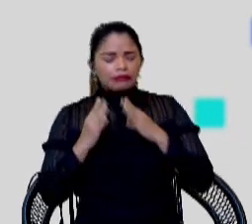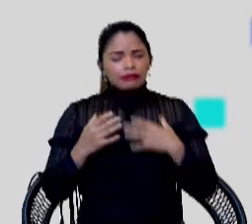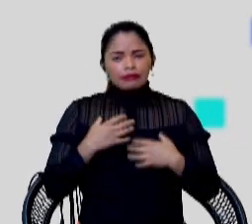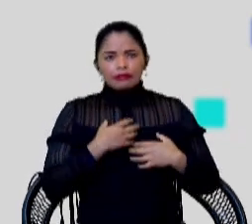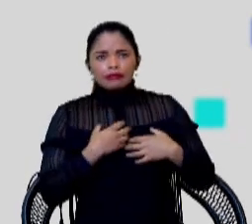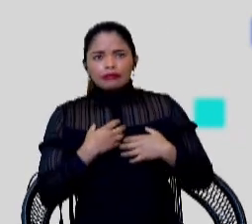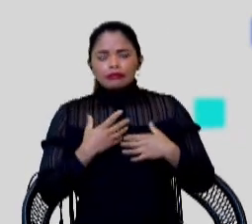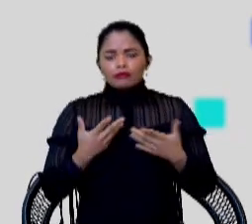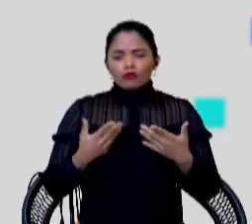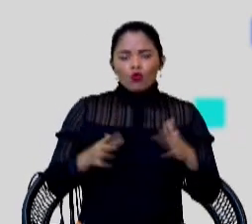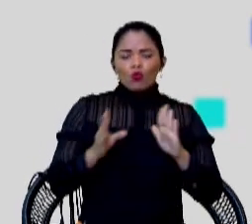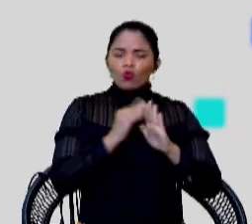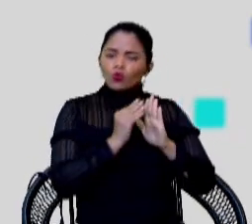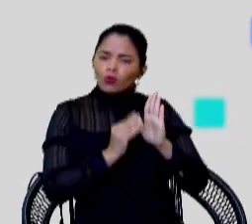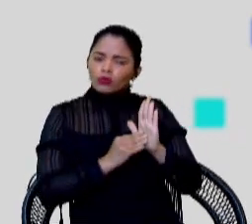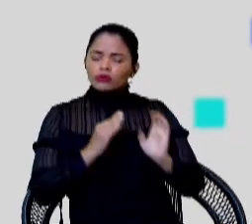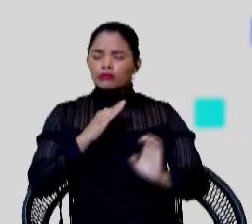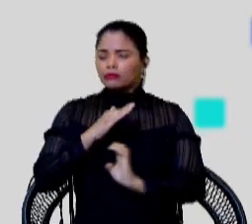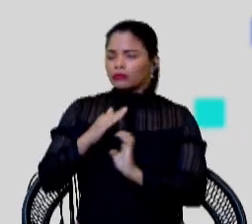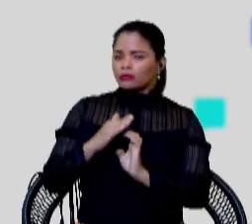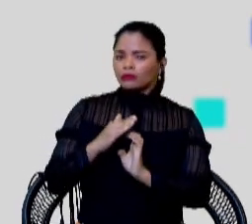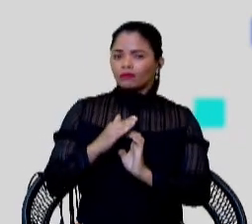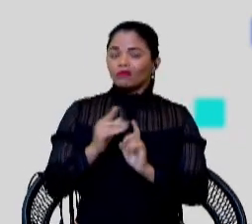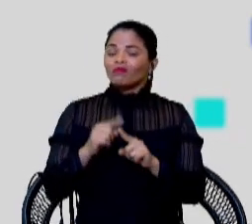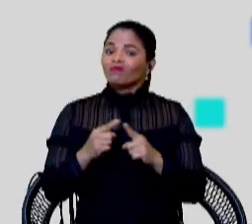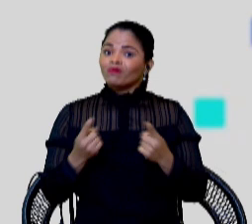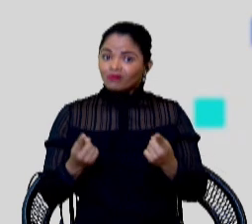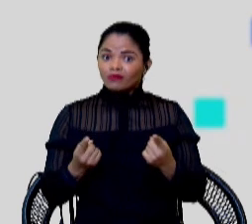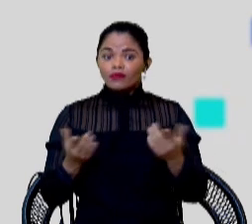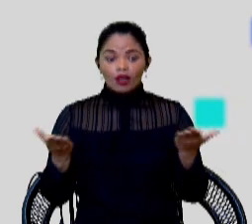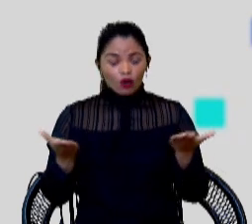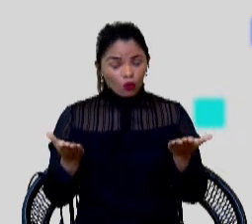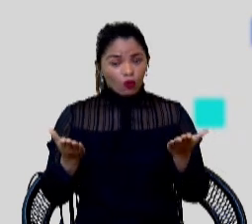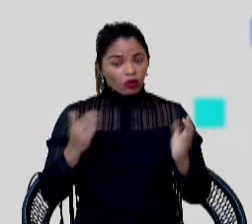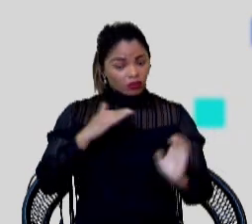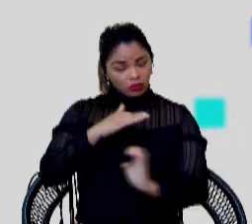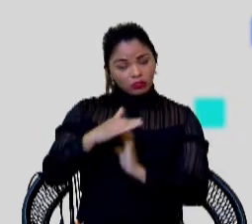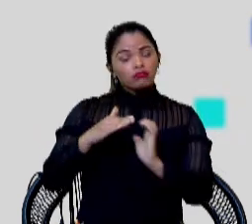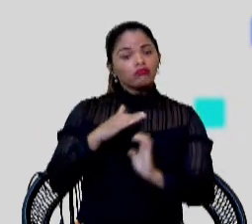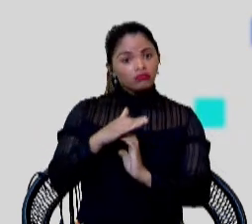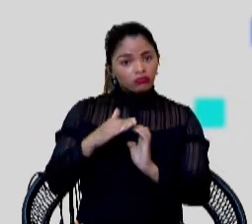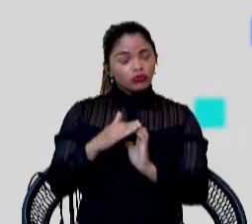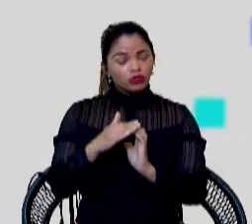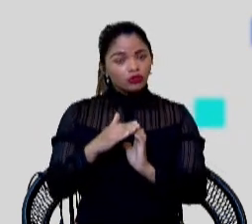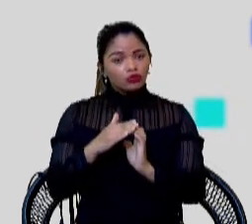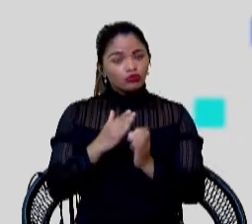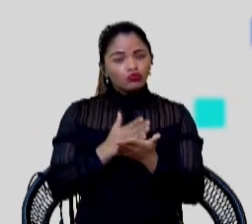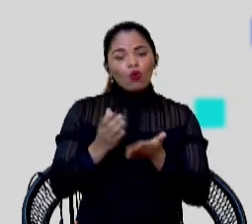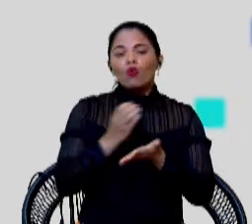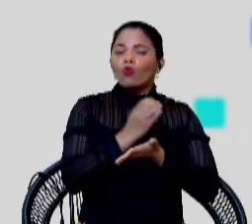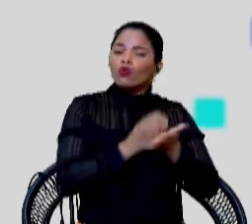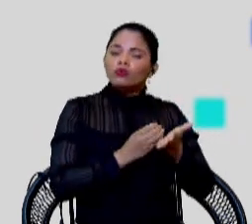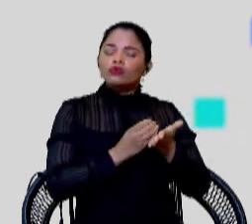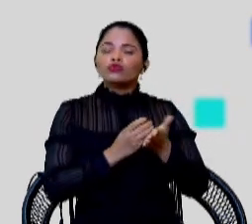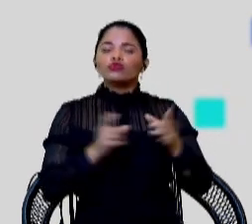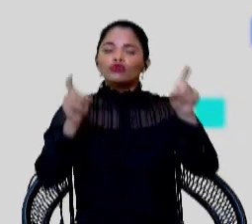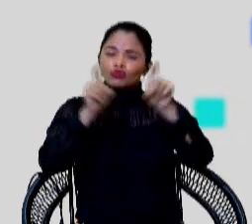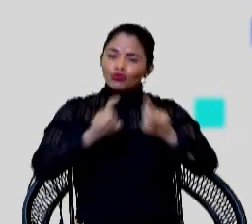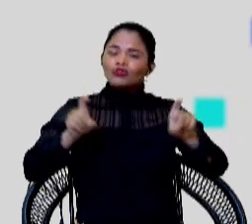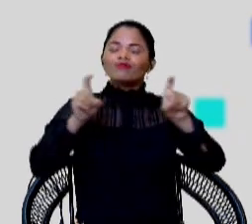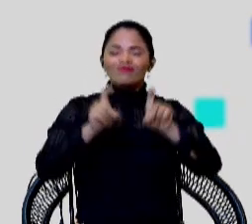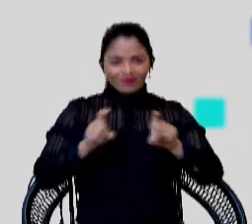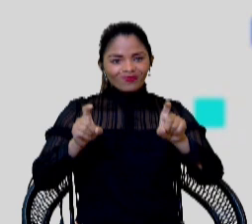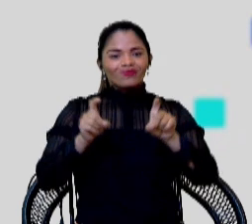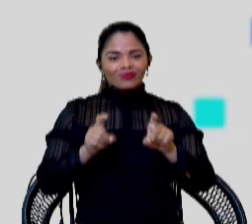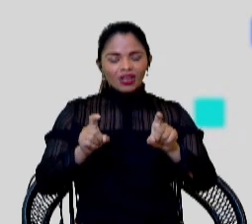conteúdos de empresa, e hoje, cada vez mais, pelas empresas estarem se tornando digitais, estarem estreitando sua relação com o público,